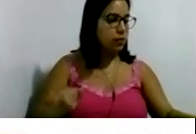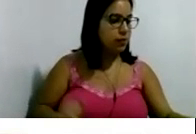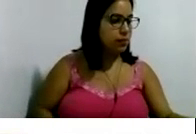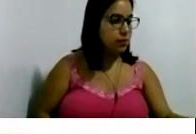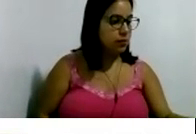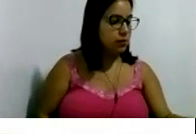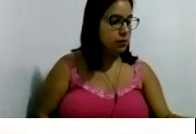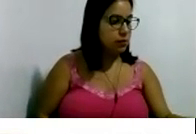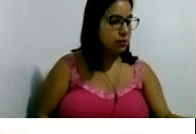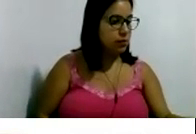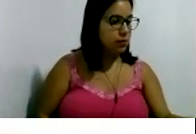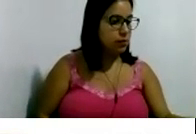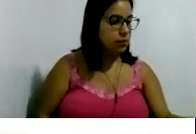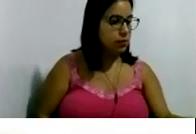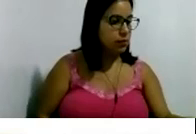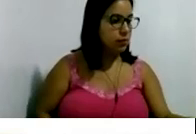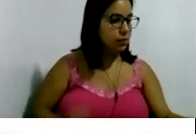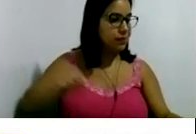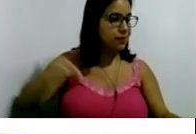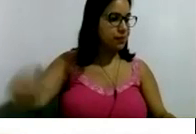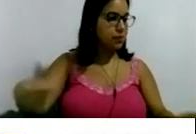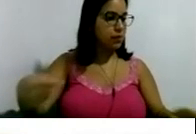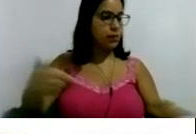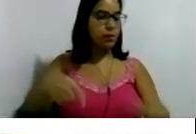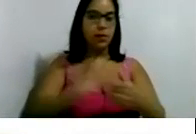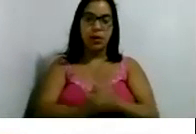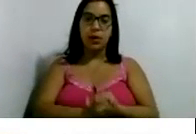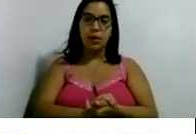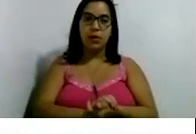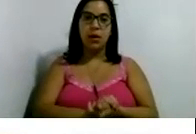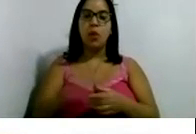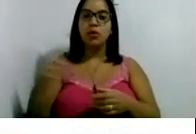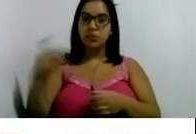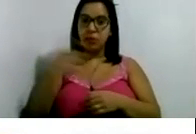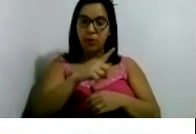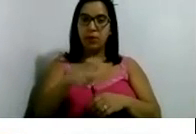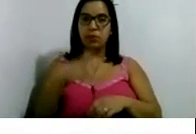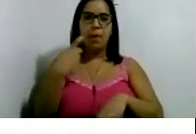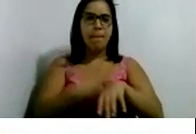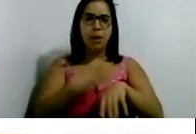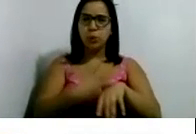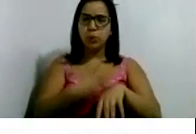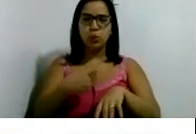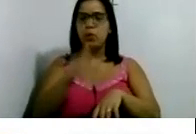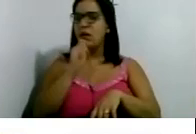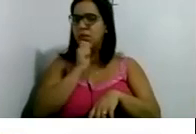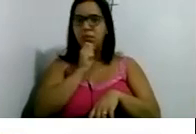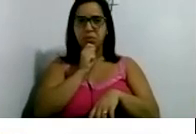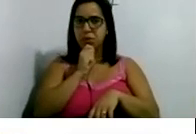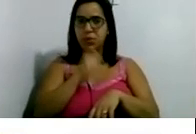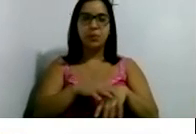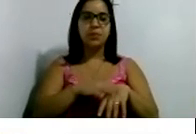Então, depois que esse processo está concluído, o espermatozoide ele está imaturo, ou seja, ele